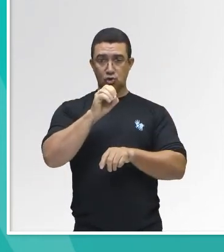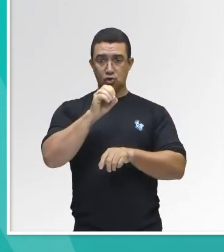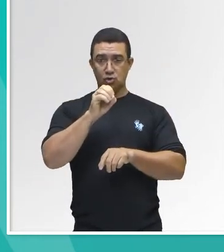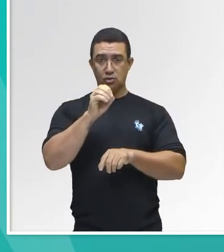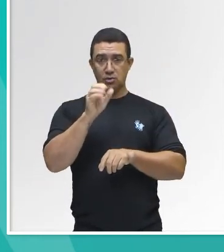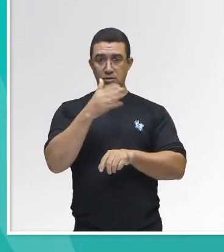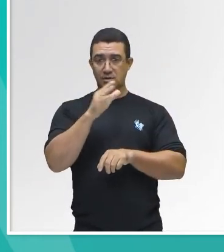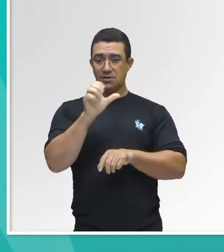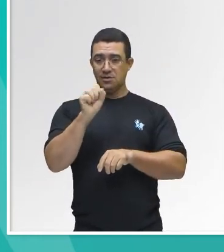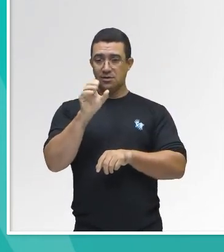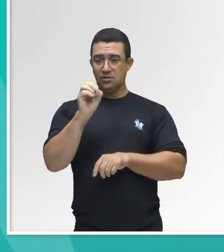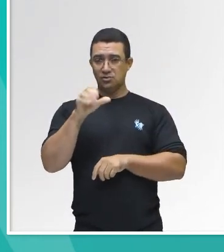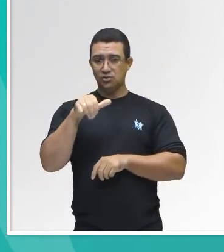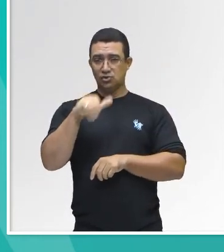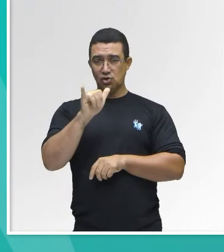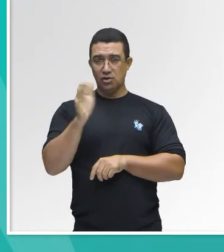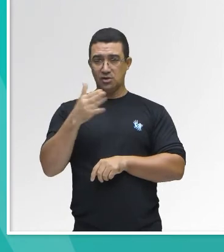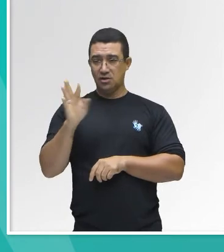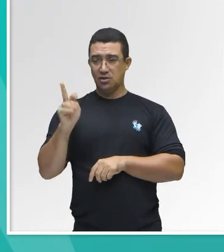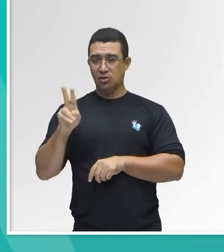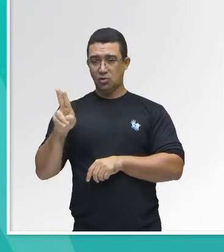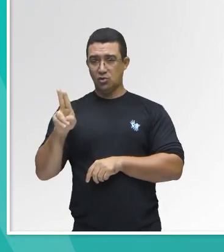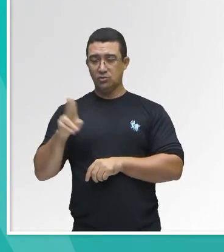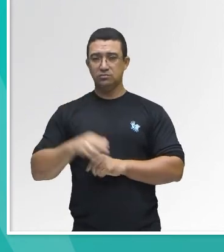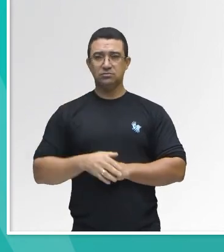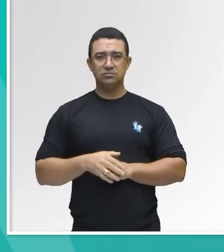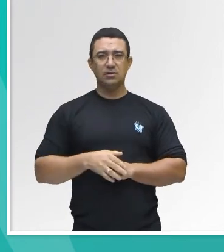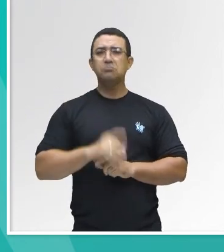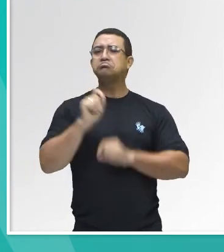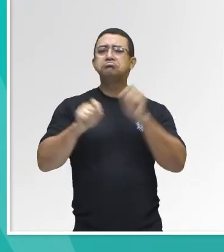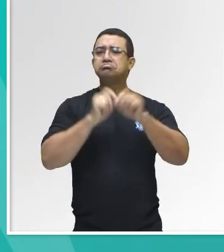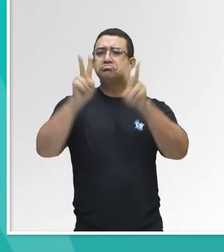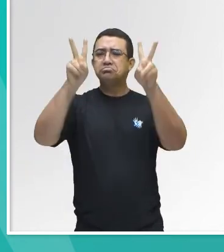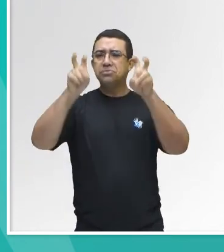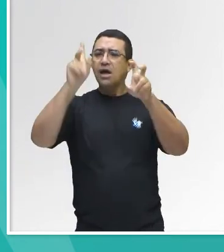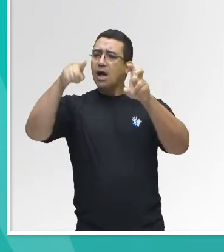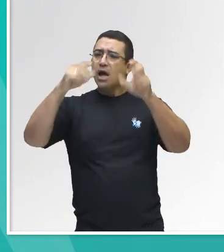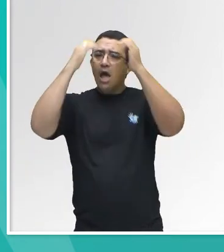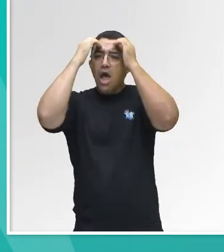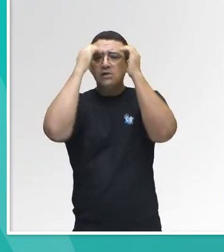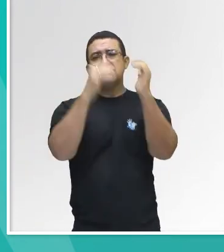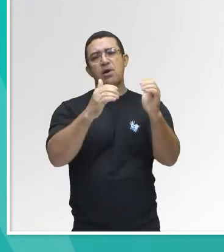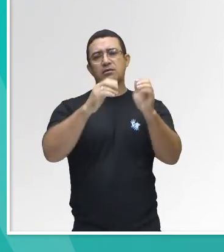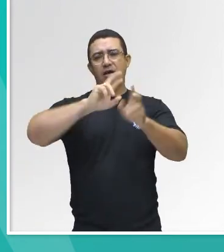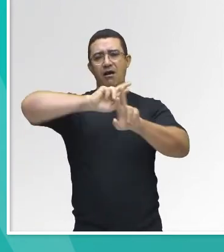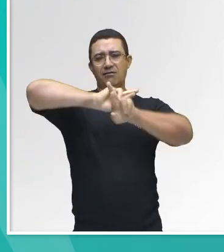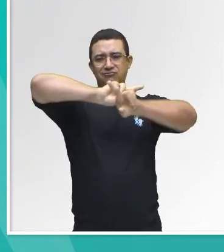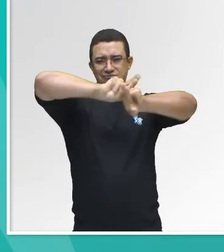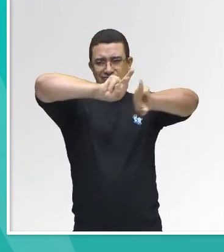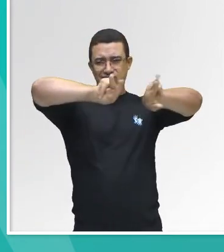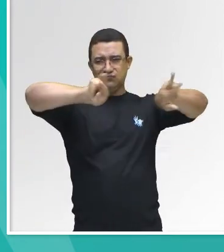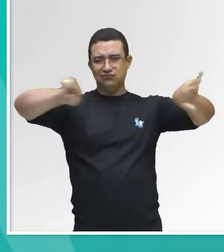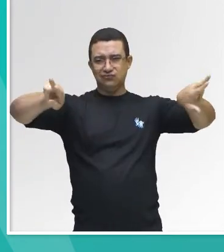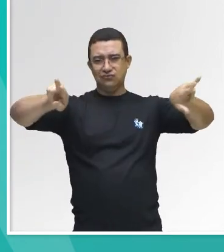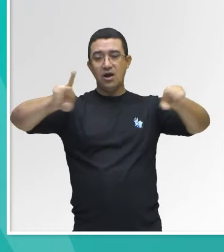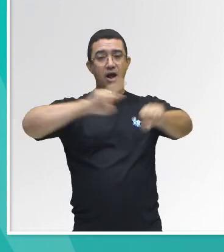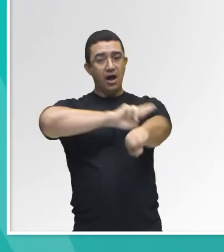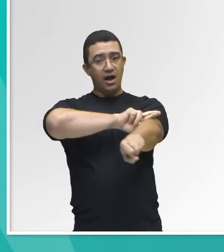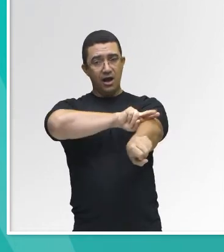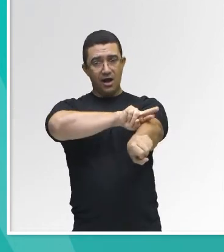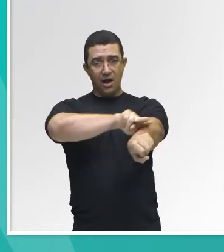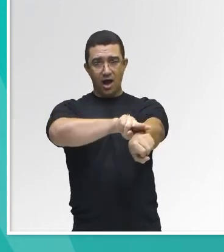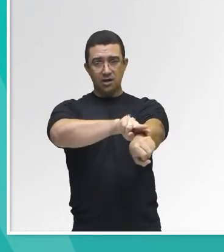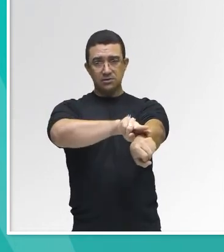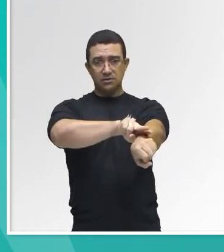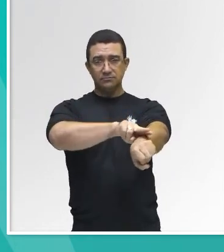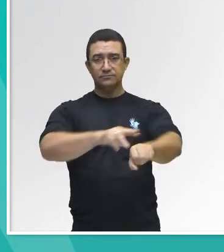E aí simplesmente essa campanha é para respeitar, né, a diversidade, né? Aqui ele bota aqui que todos